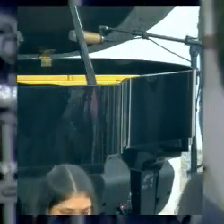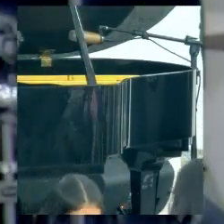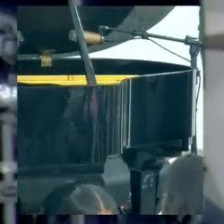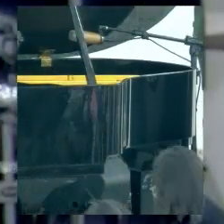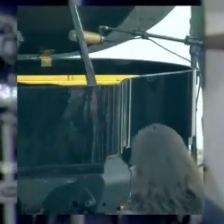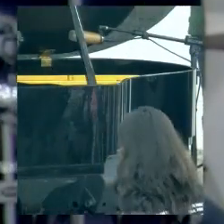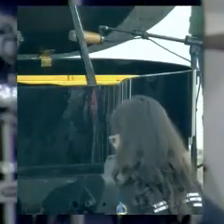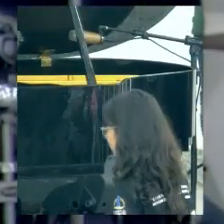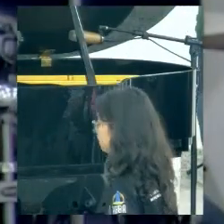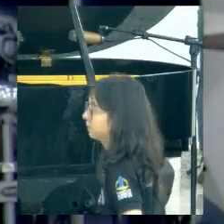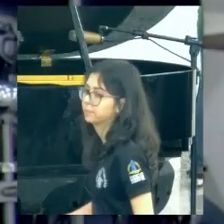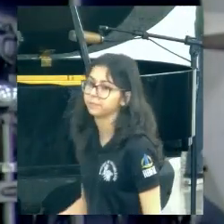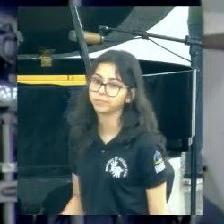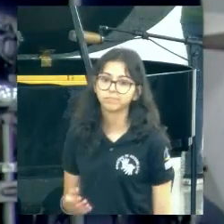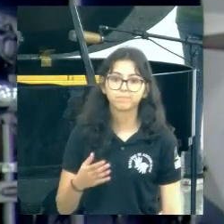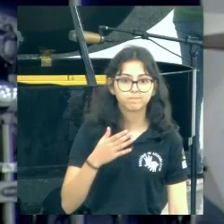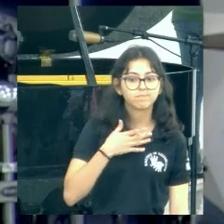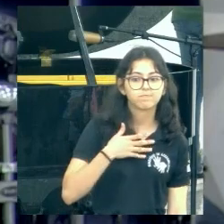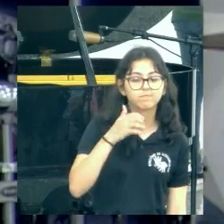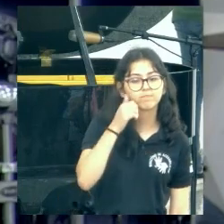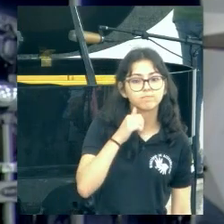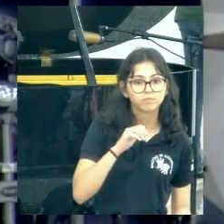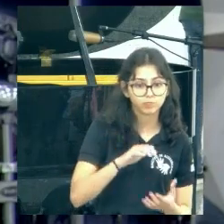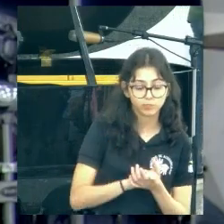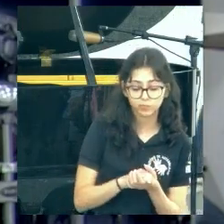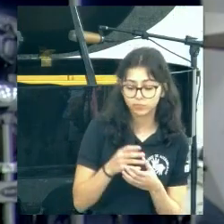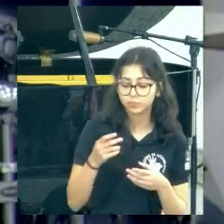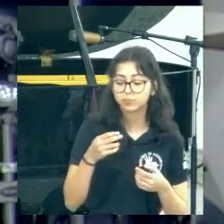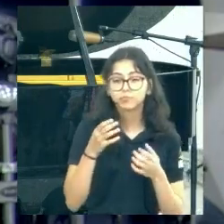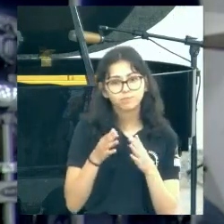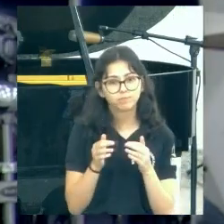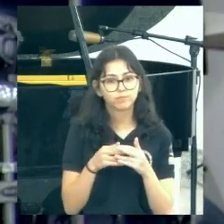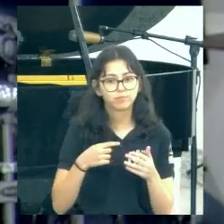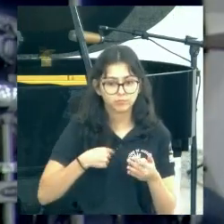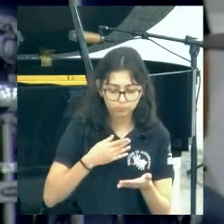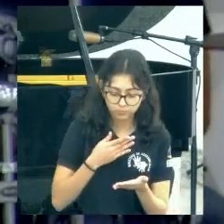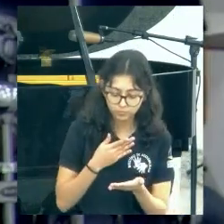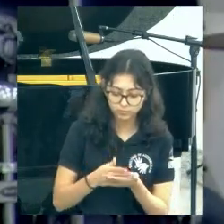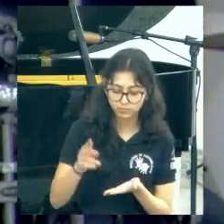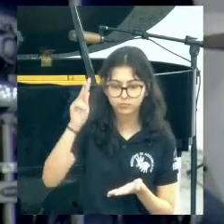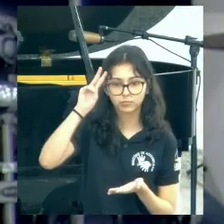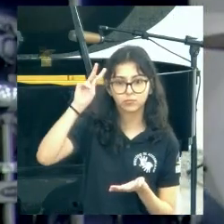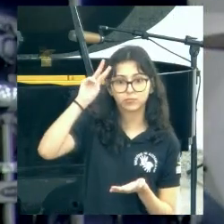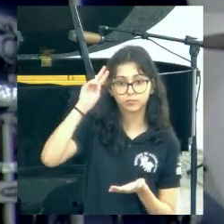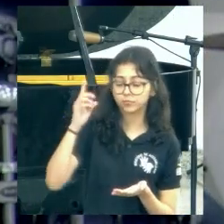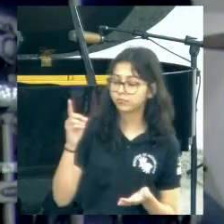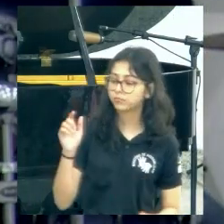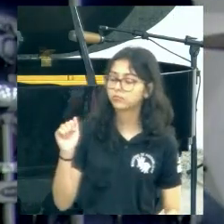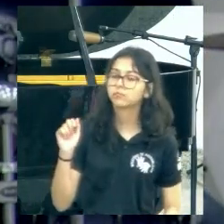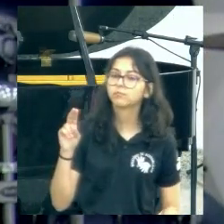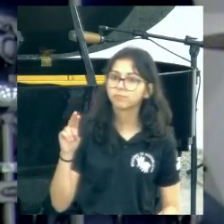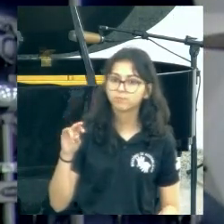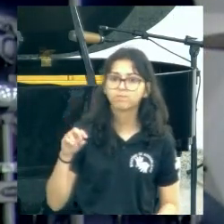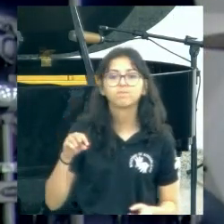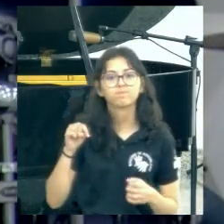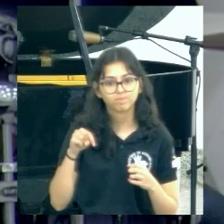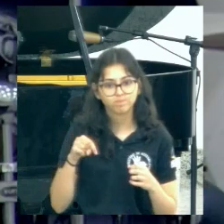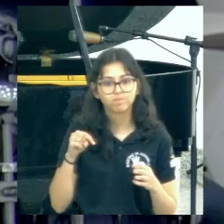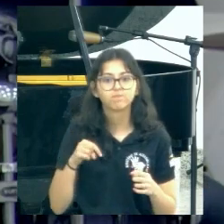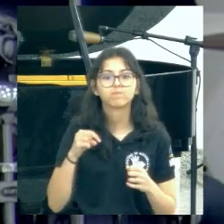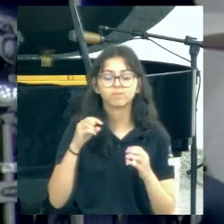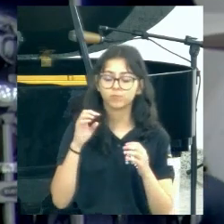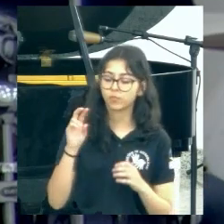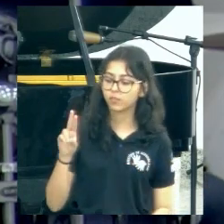Davi não saiu da UTI pediátrica. E lá ele permaneceu até o momento em que recebeu alta, foi para